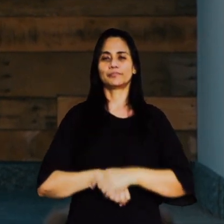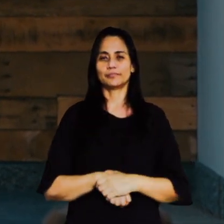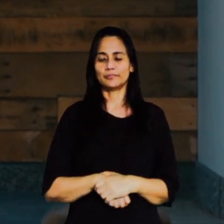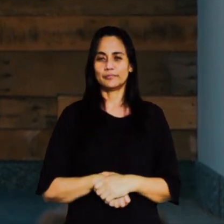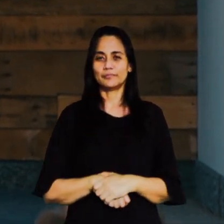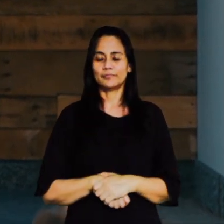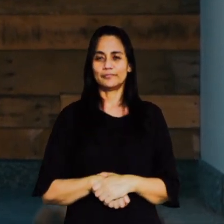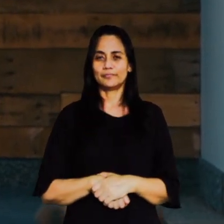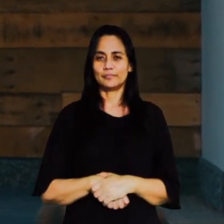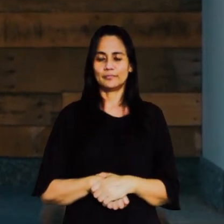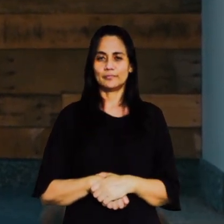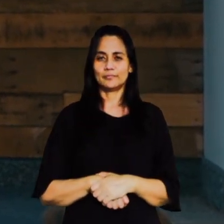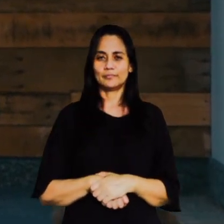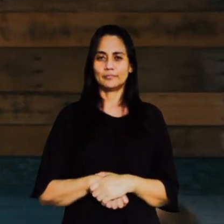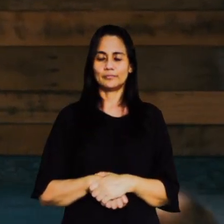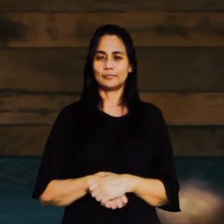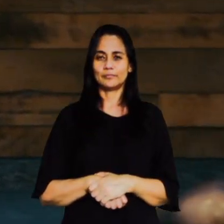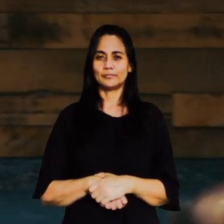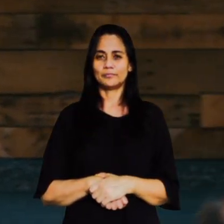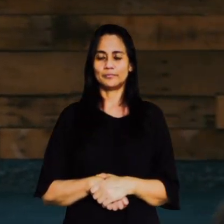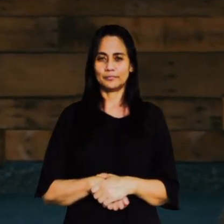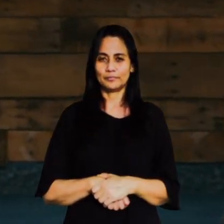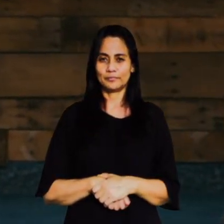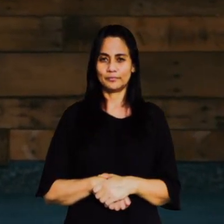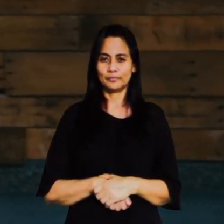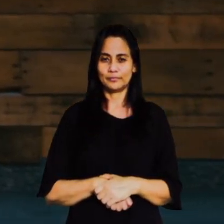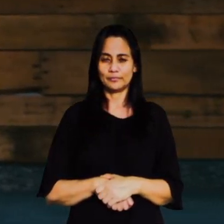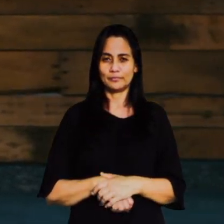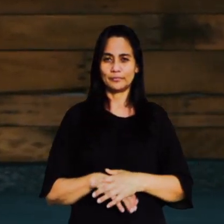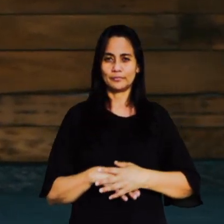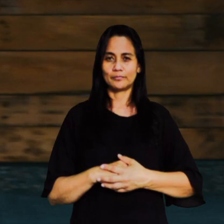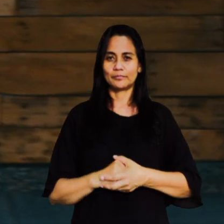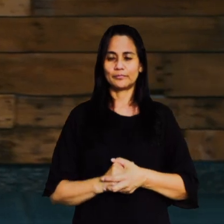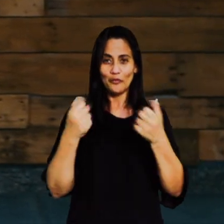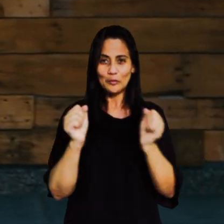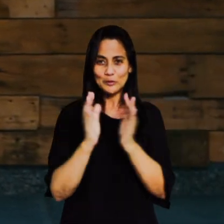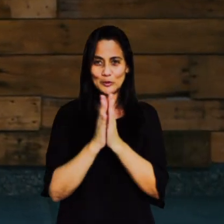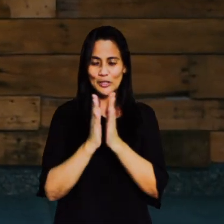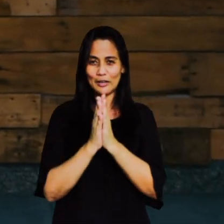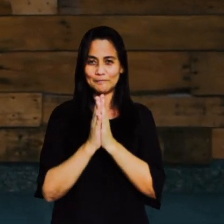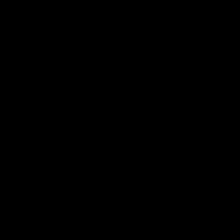Vamos orar?